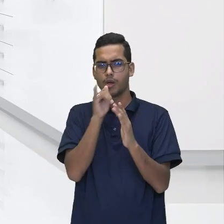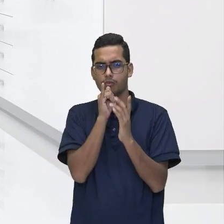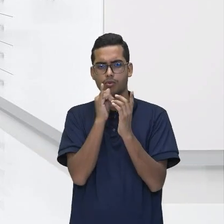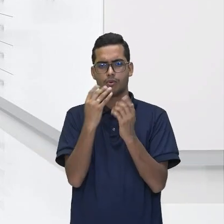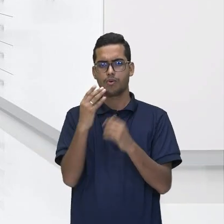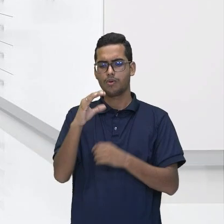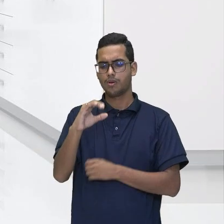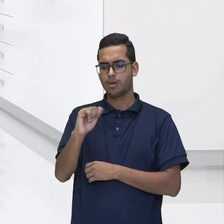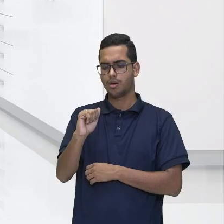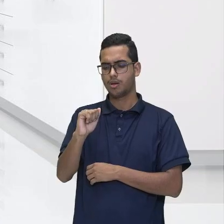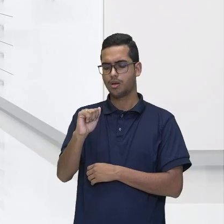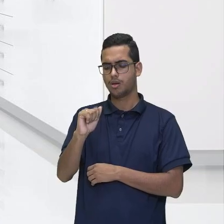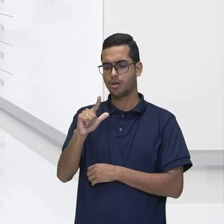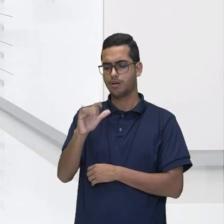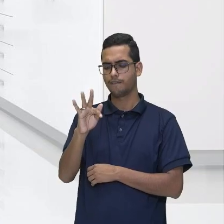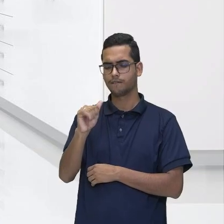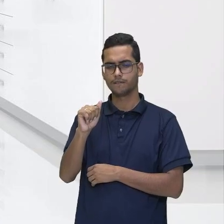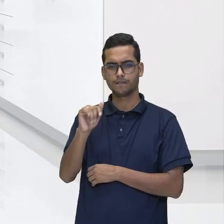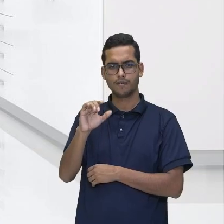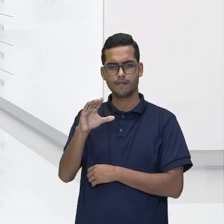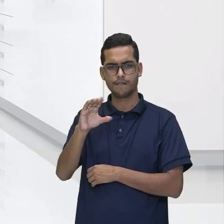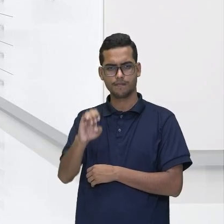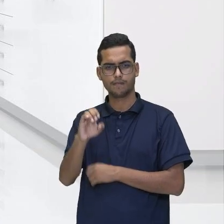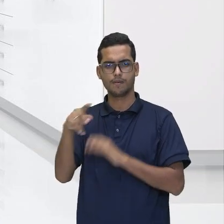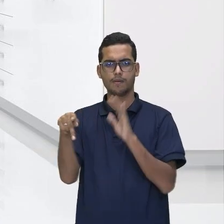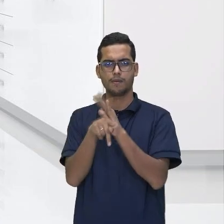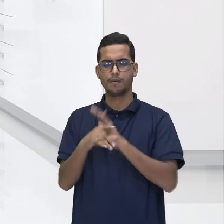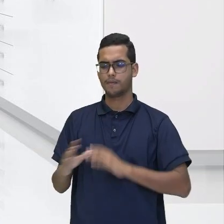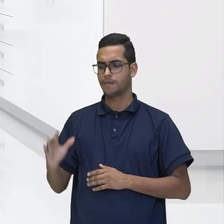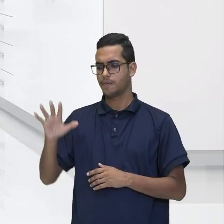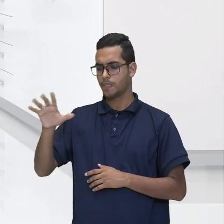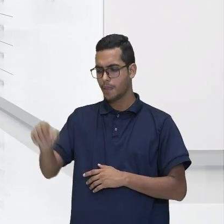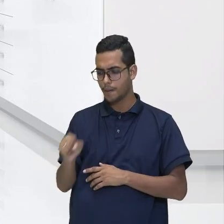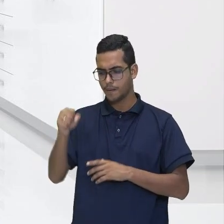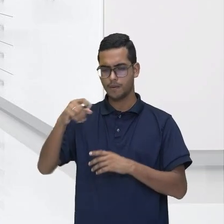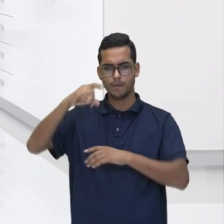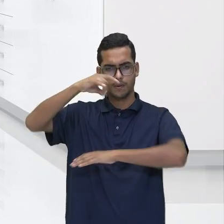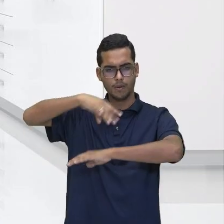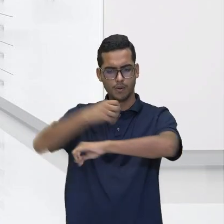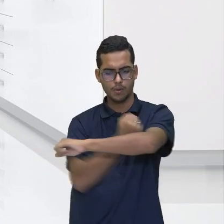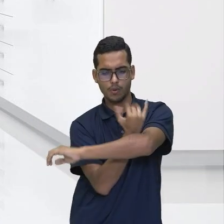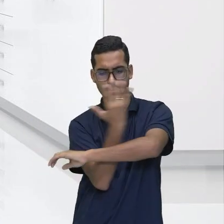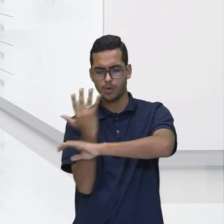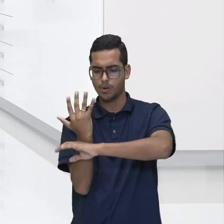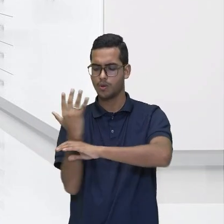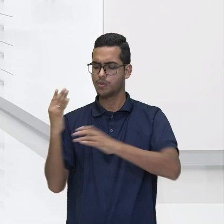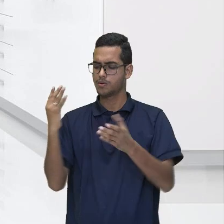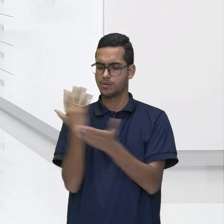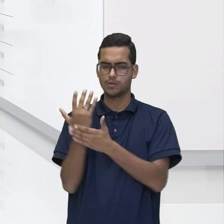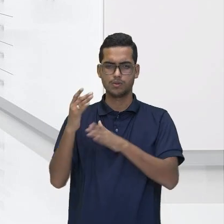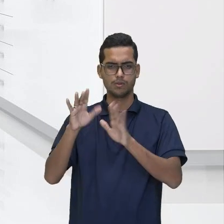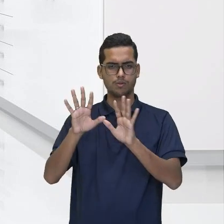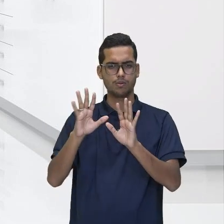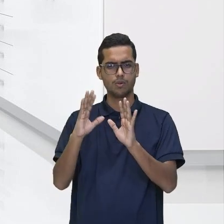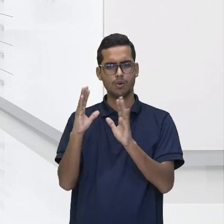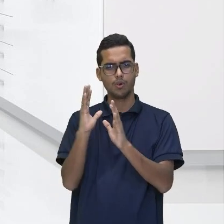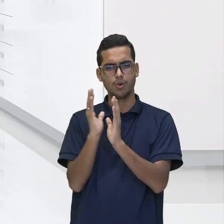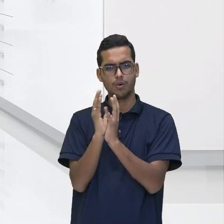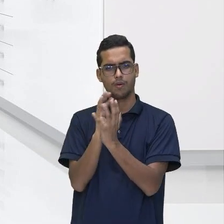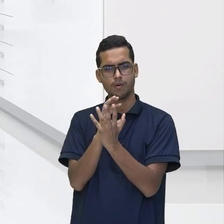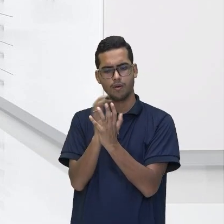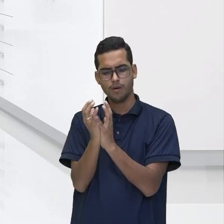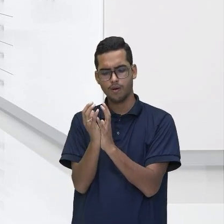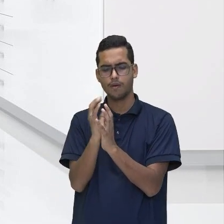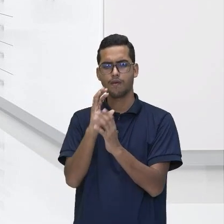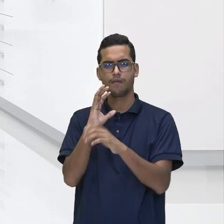são cozidos, eles são alimentos consumidos in natura, apenas são lavados, e essa